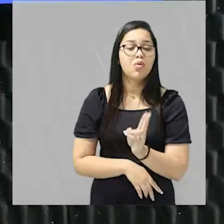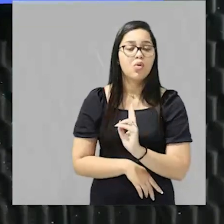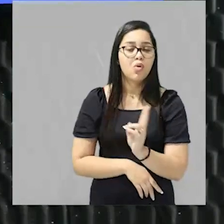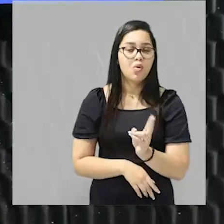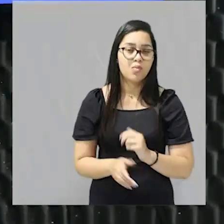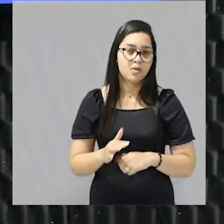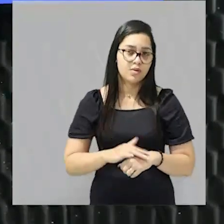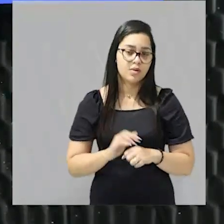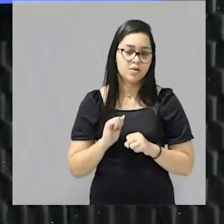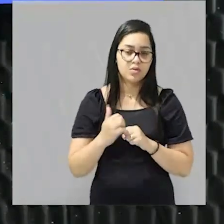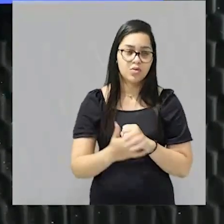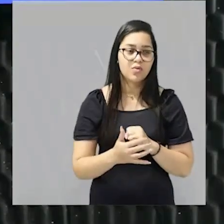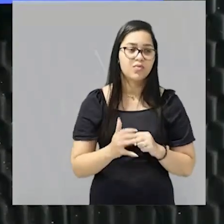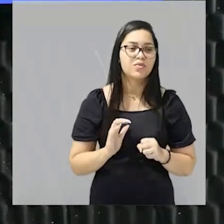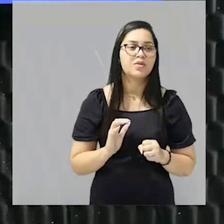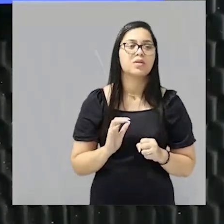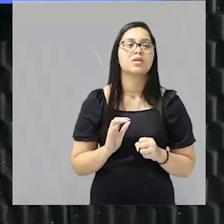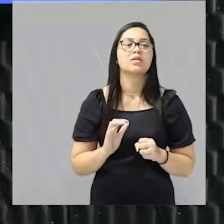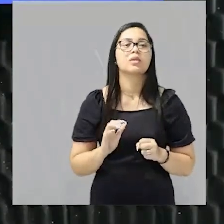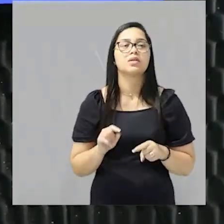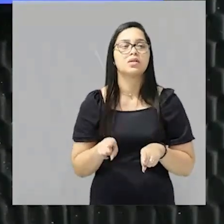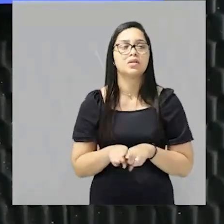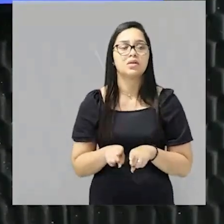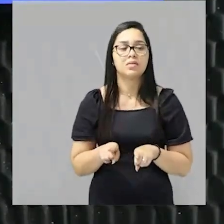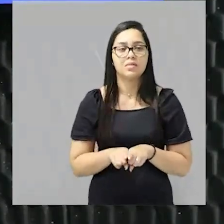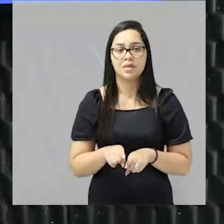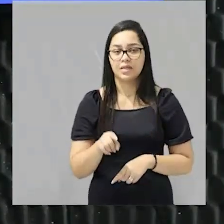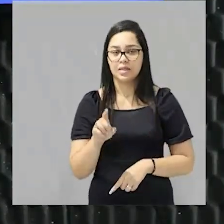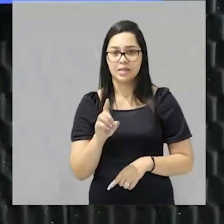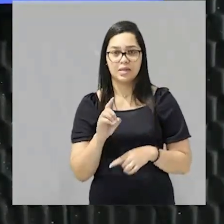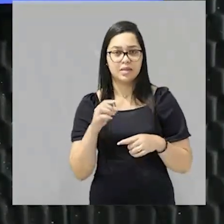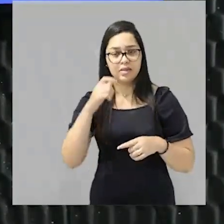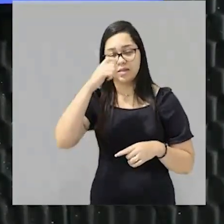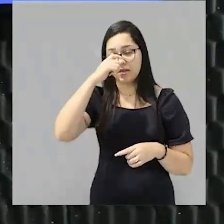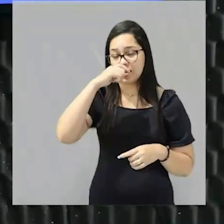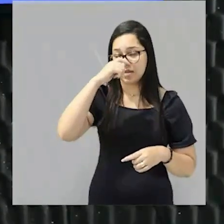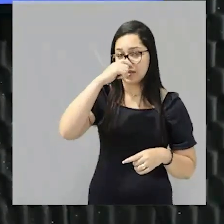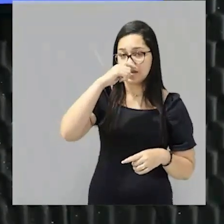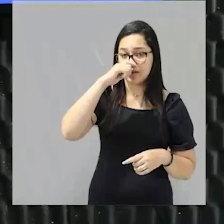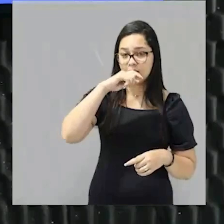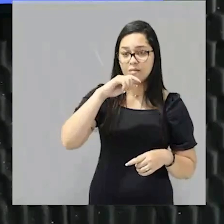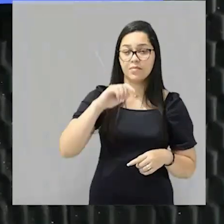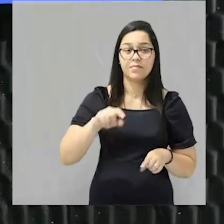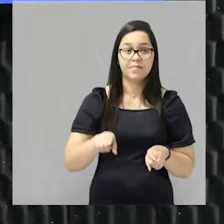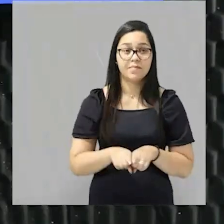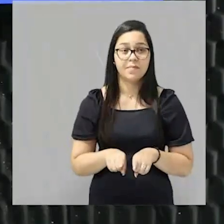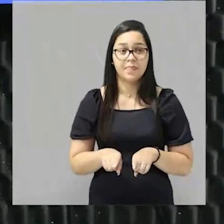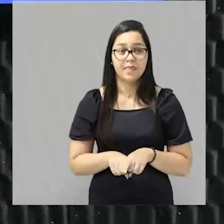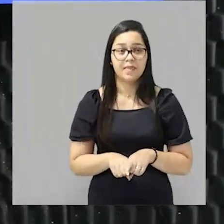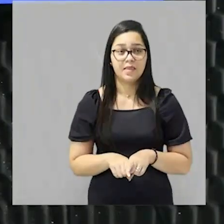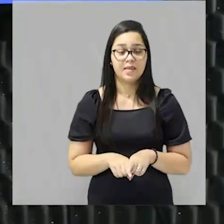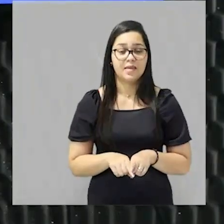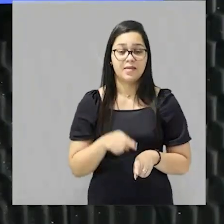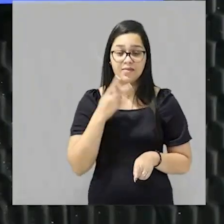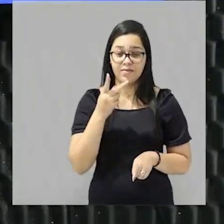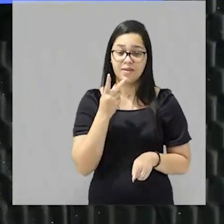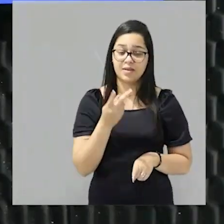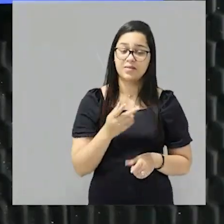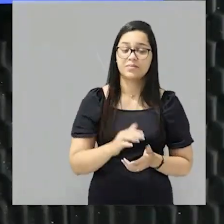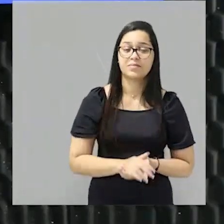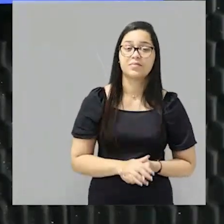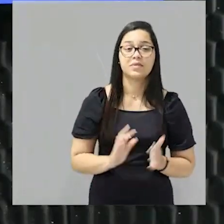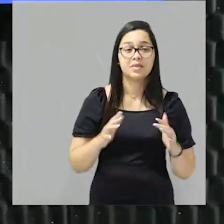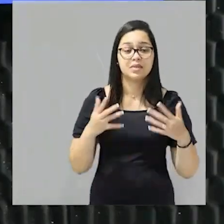seja do Enem, seja da UEMA. Falamos também dos hiperônimos, que se trata de uma forma mais universal,